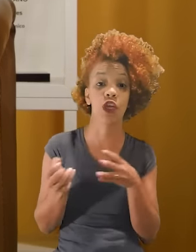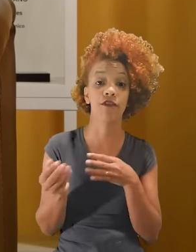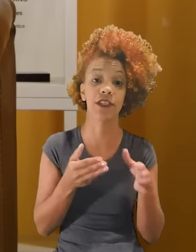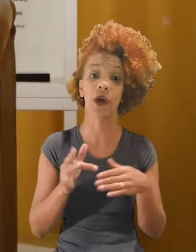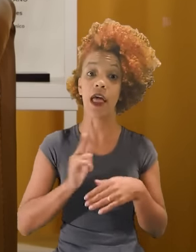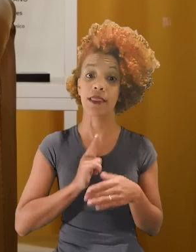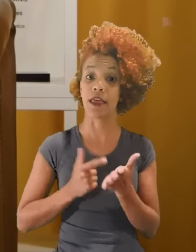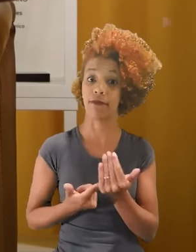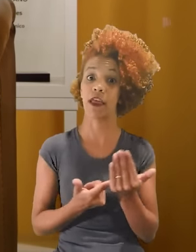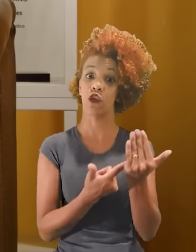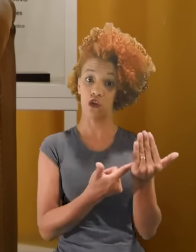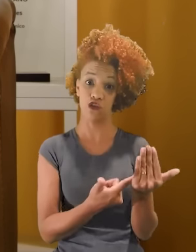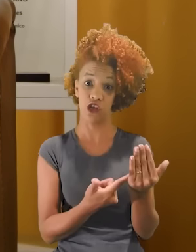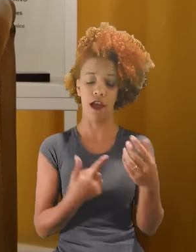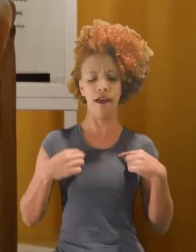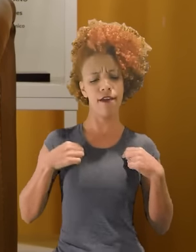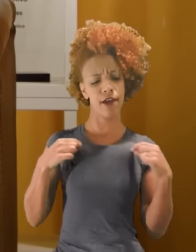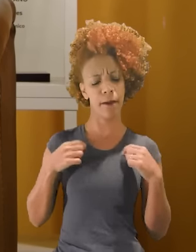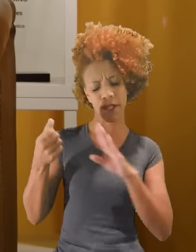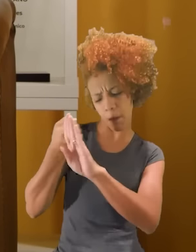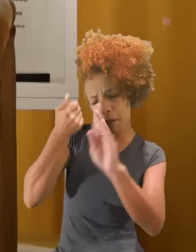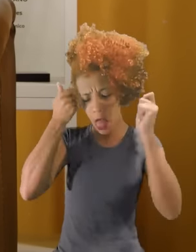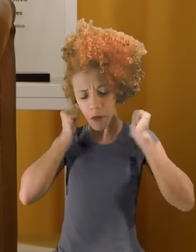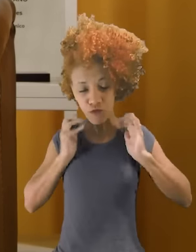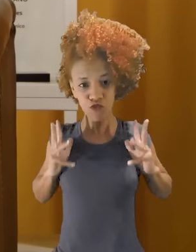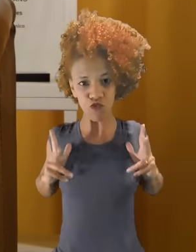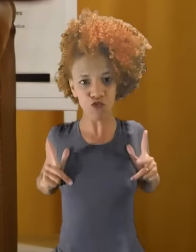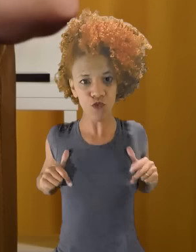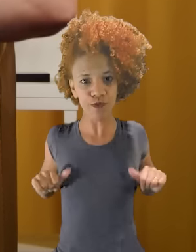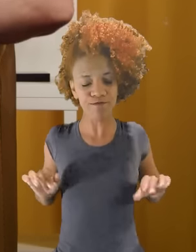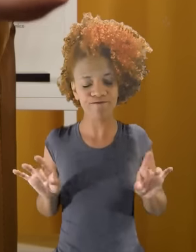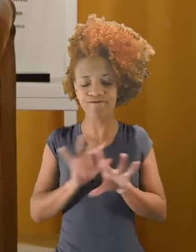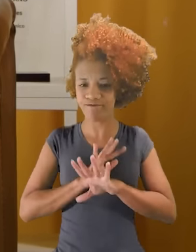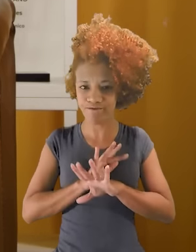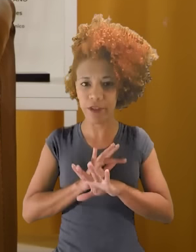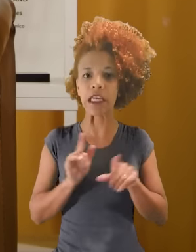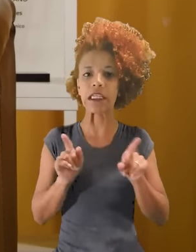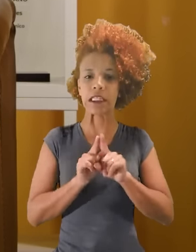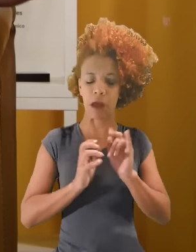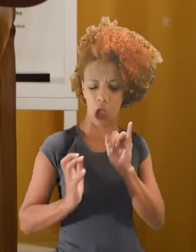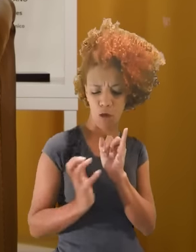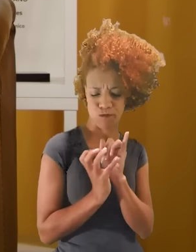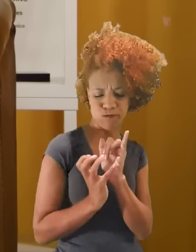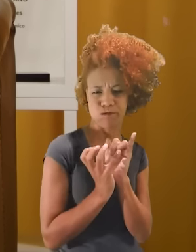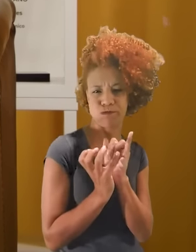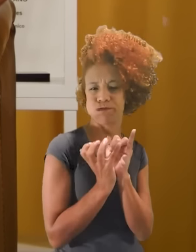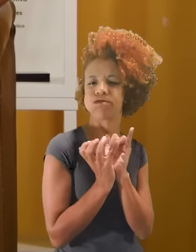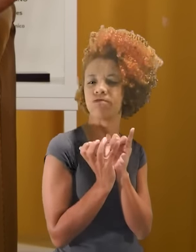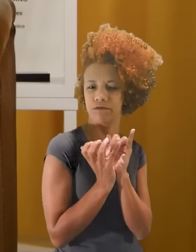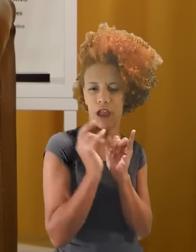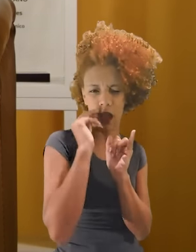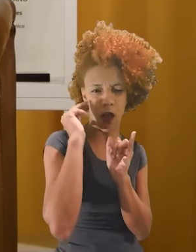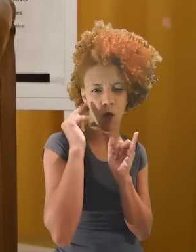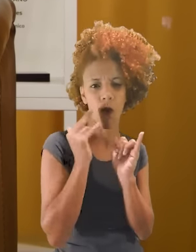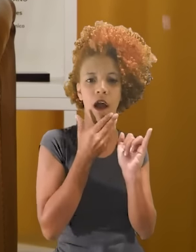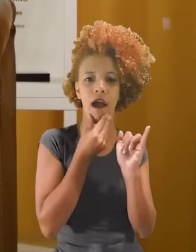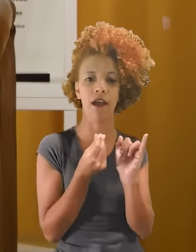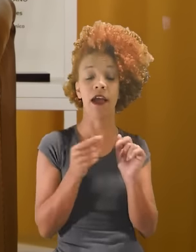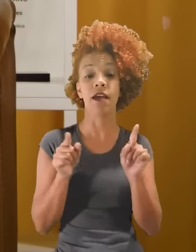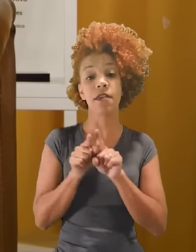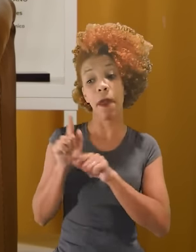Então tem muita tecnologia. Camiseta que você tira da gaveta, põe no corpo, ela desamassa. A cueca, que eu sempre falo, que a dá aquela abraçada nas bolas. E tem a